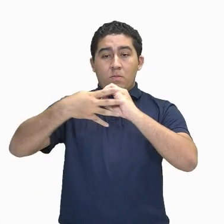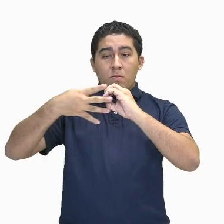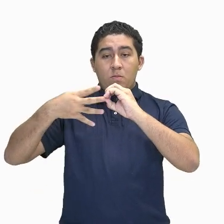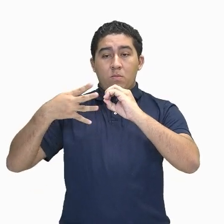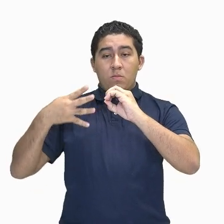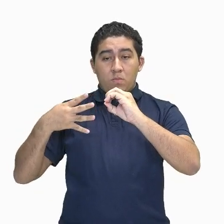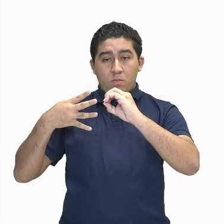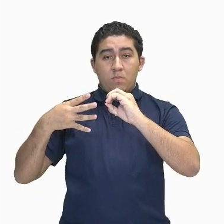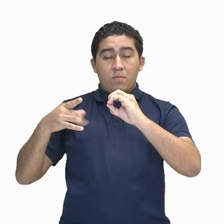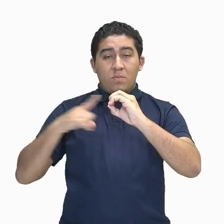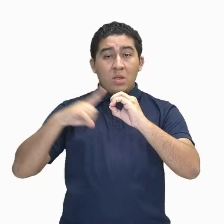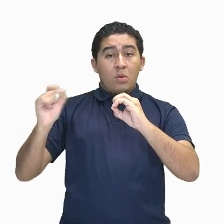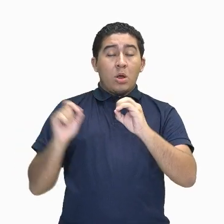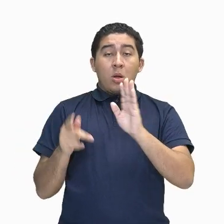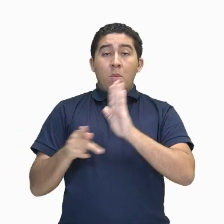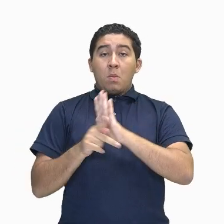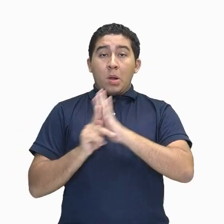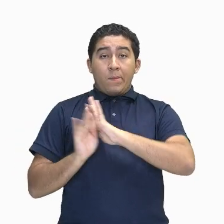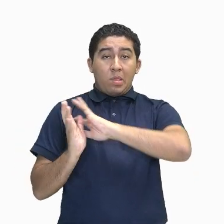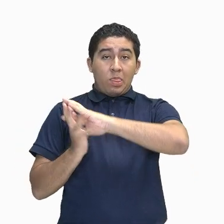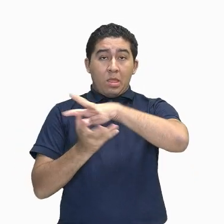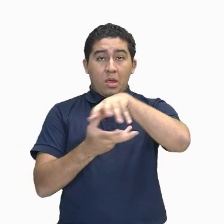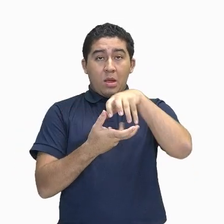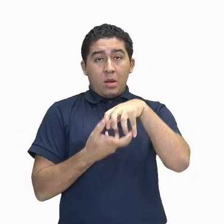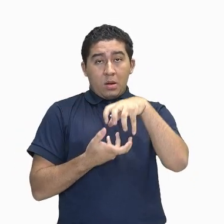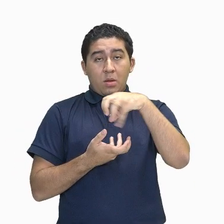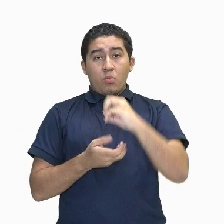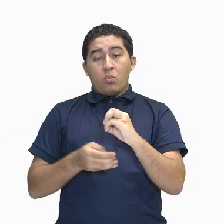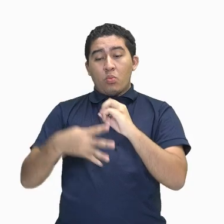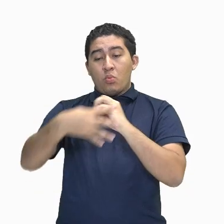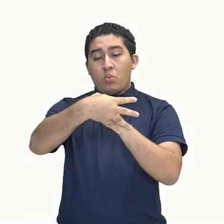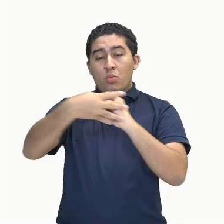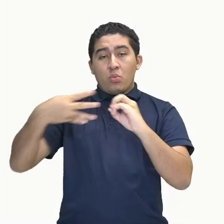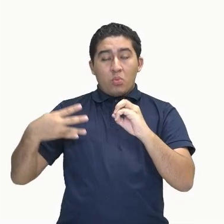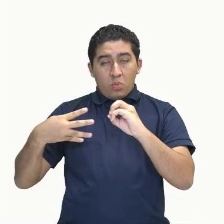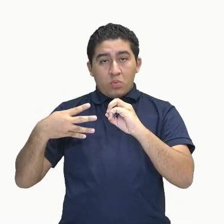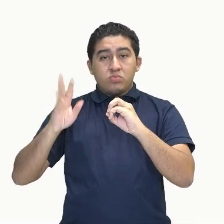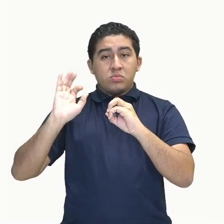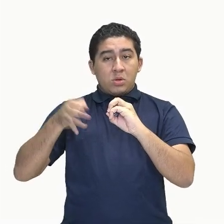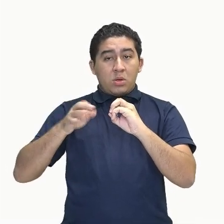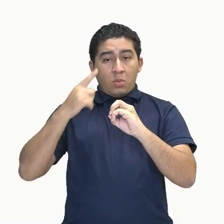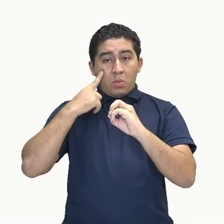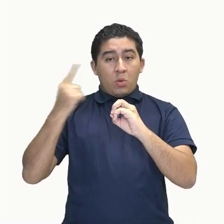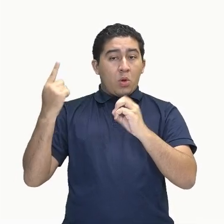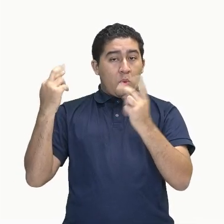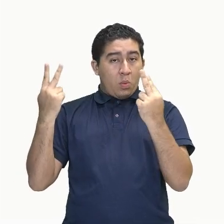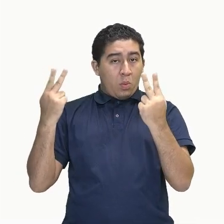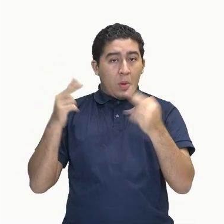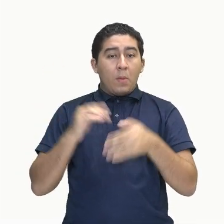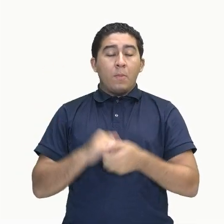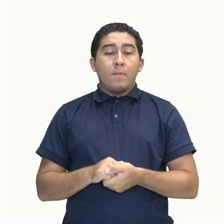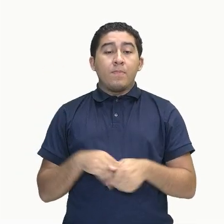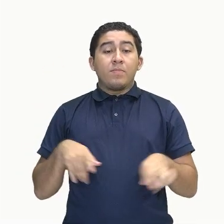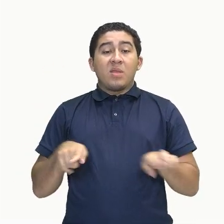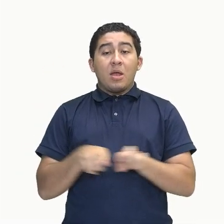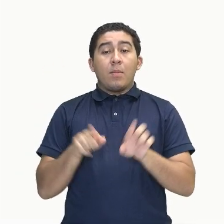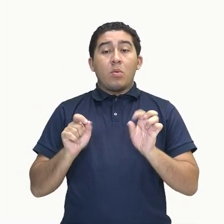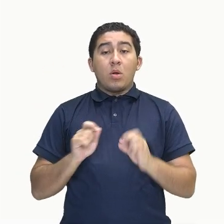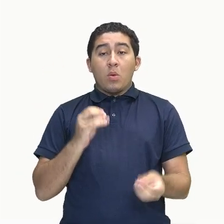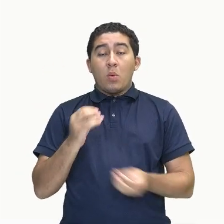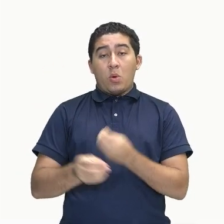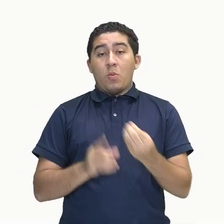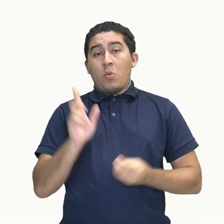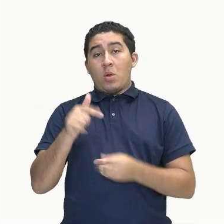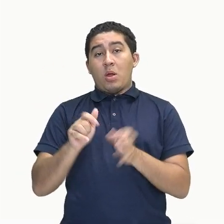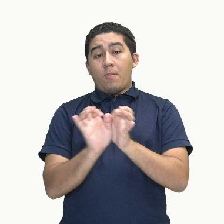circundam, né, imaginariamente aí o nosso planeta, pois são linhas imaginárias, tá bom? E são medidas, como eu falei para vocês